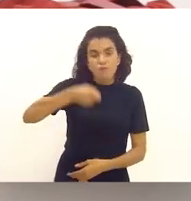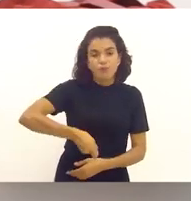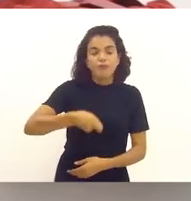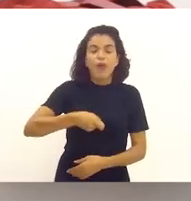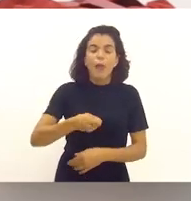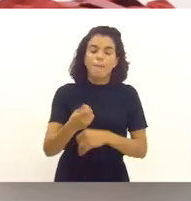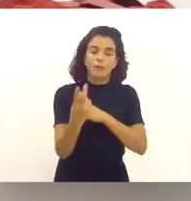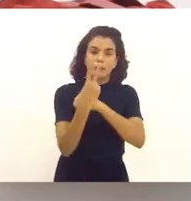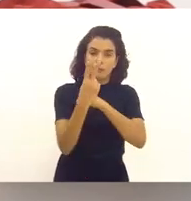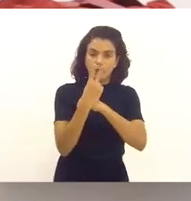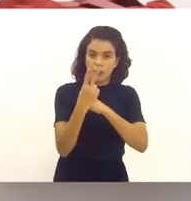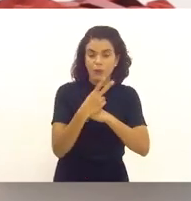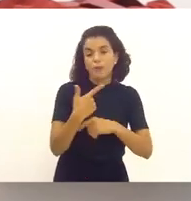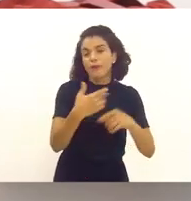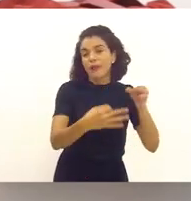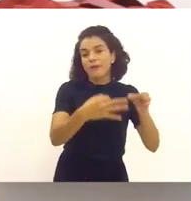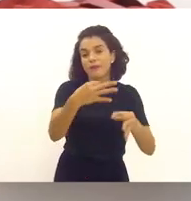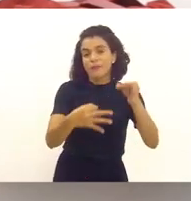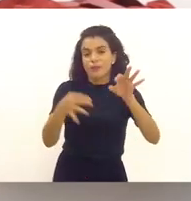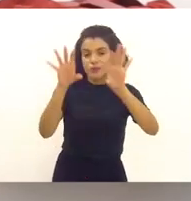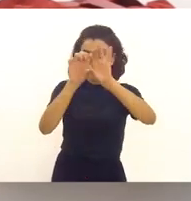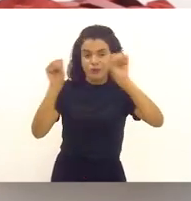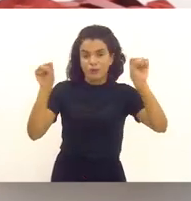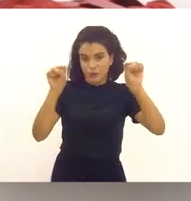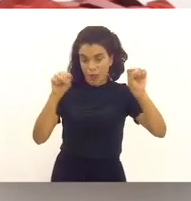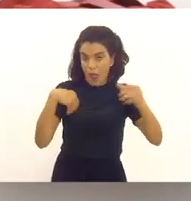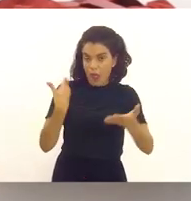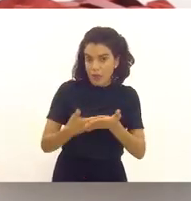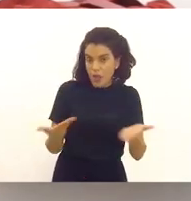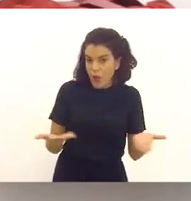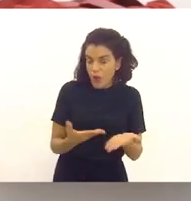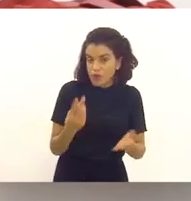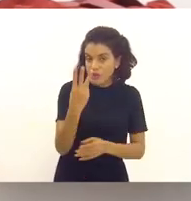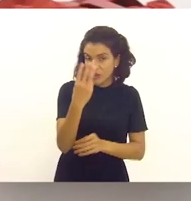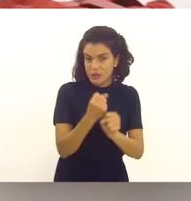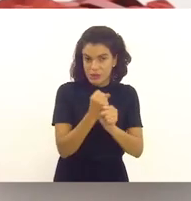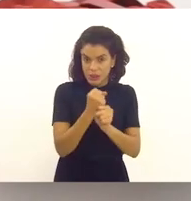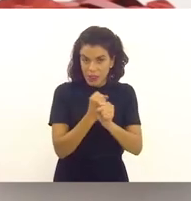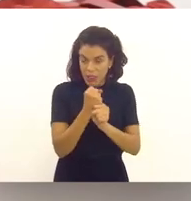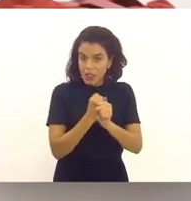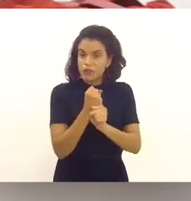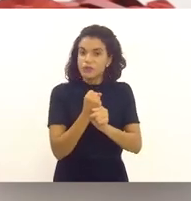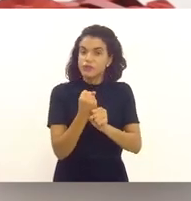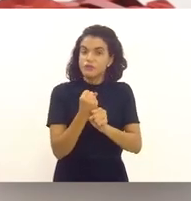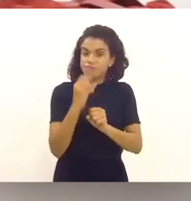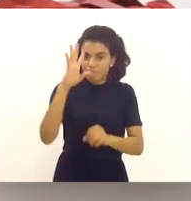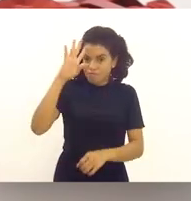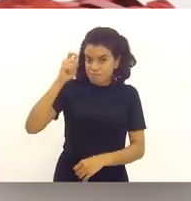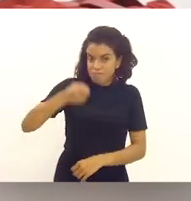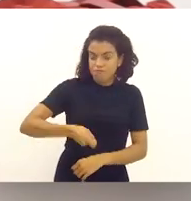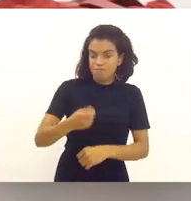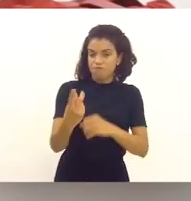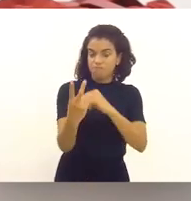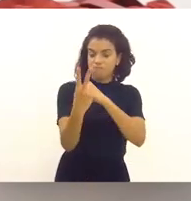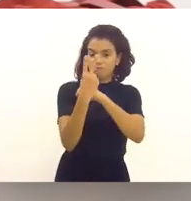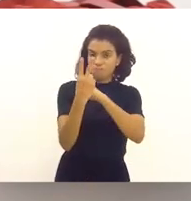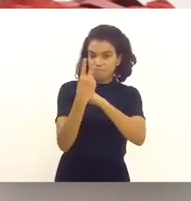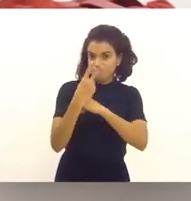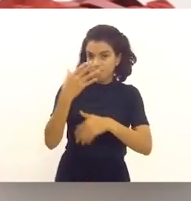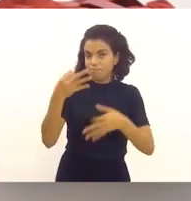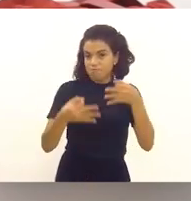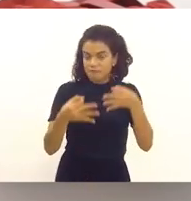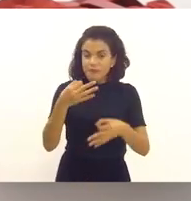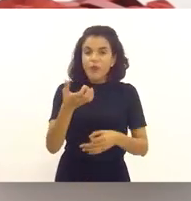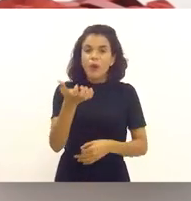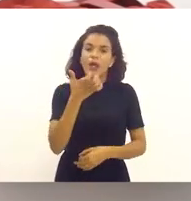meu caso ainda tá tramitando no tribunal de justiça até hoje são três anos de medidas protetivas e também